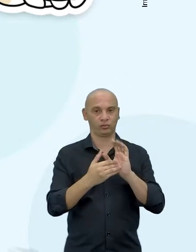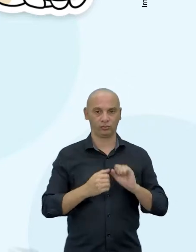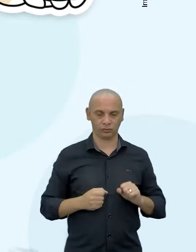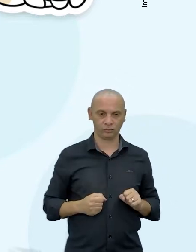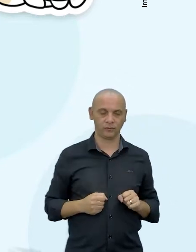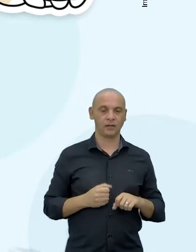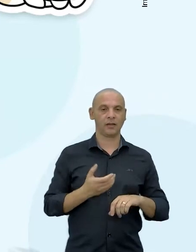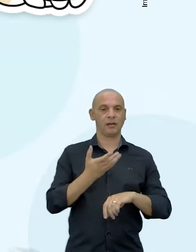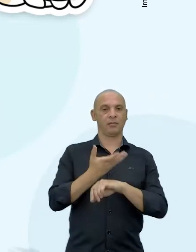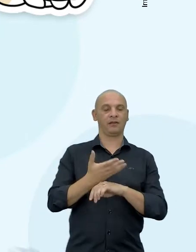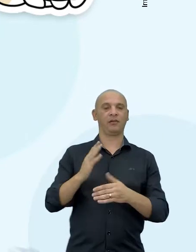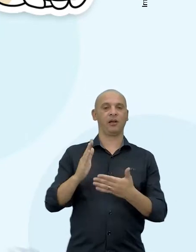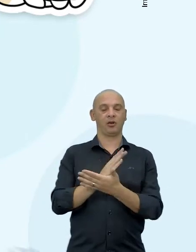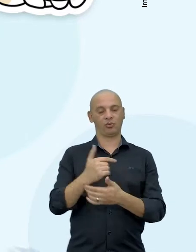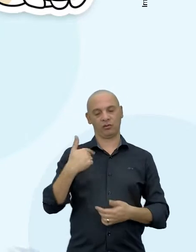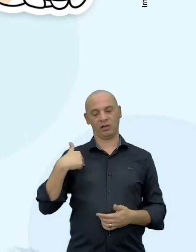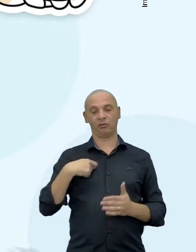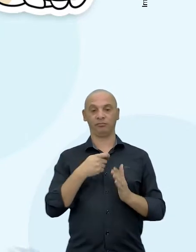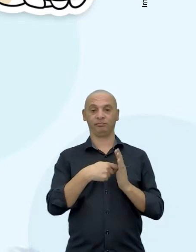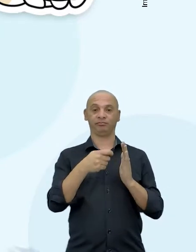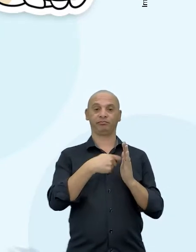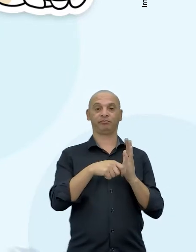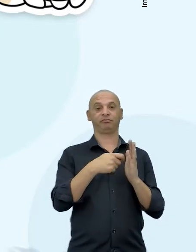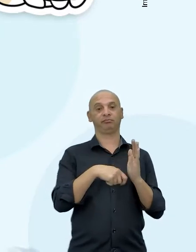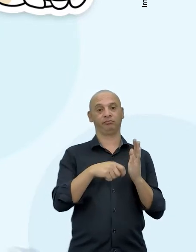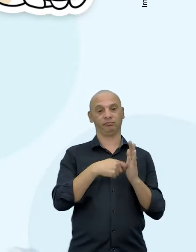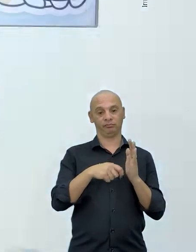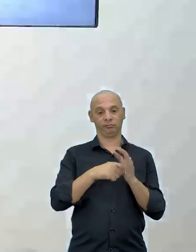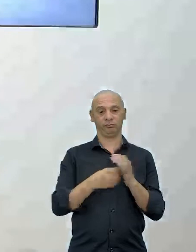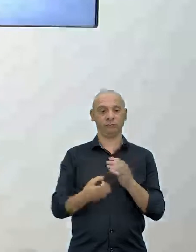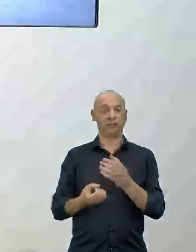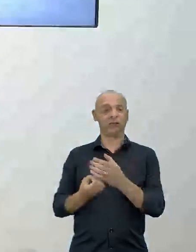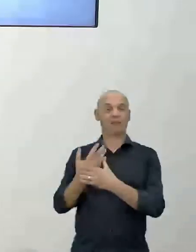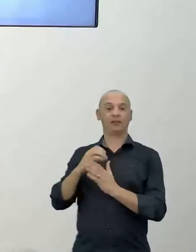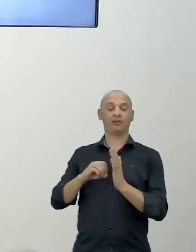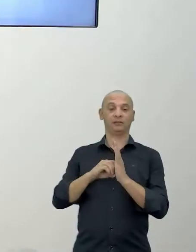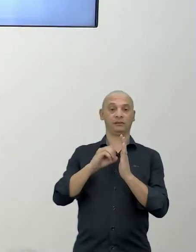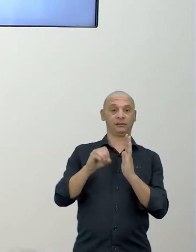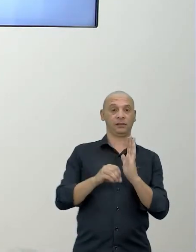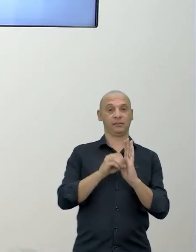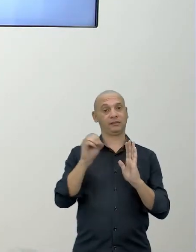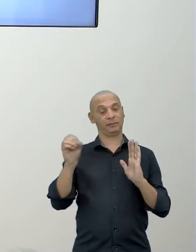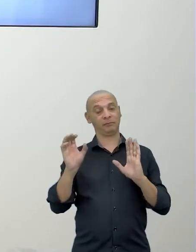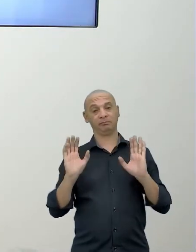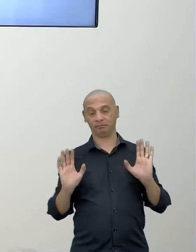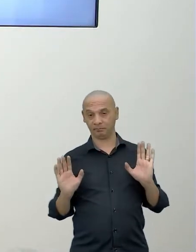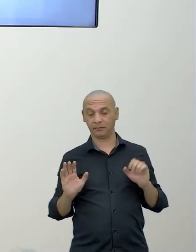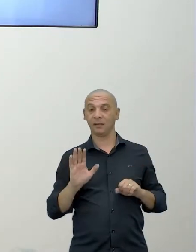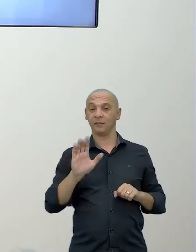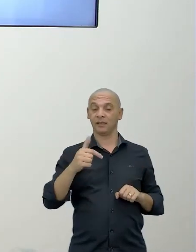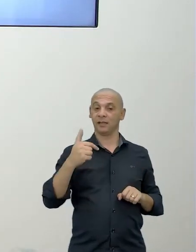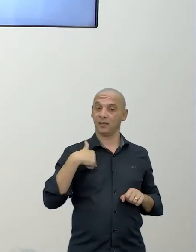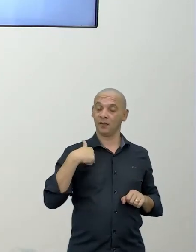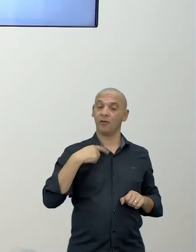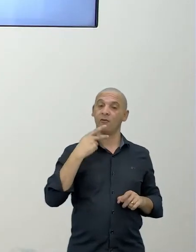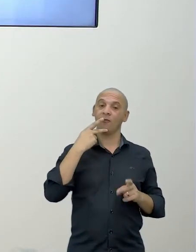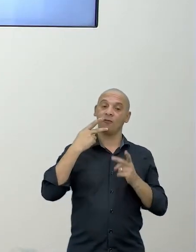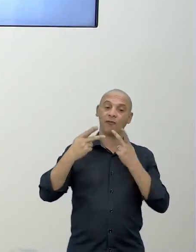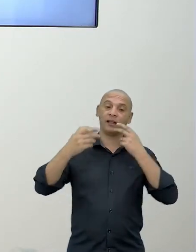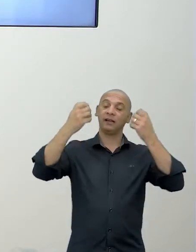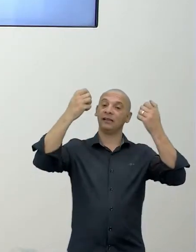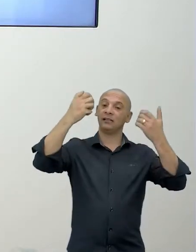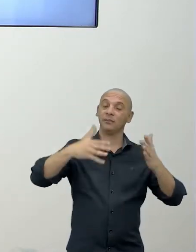mandar a bibliografia de tudo onde eu achei essas coisas. Tem materiais que a gente faz, por exemplo, eu mesma escrevo, posso.